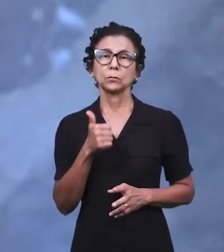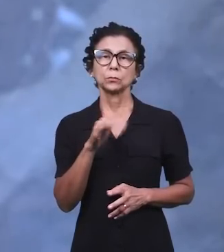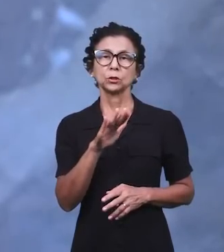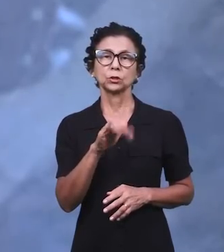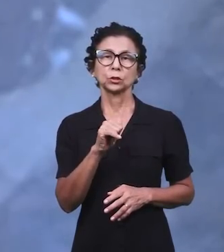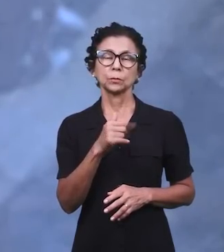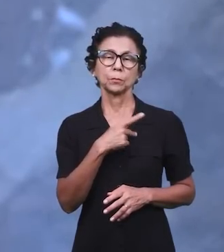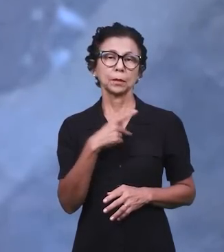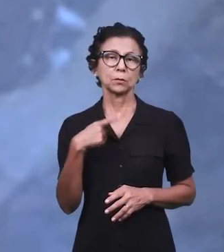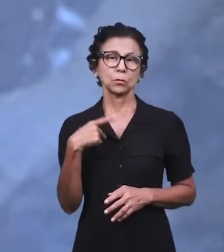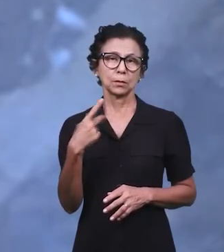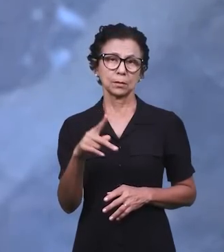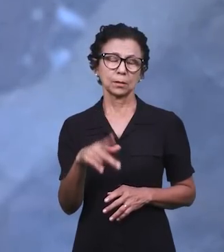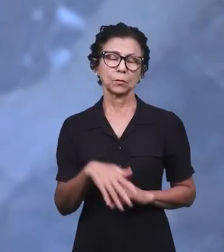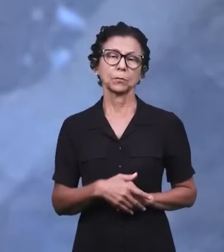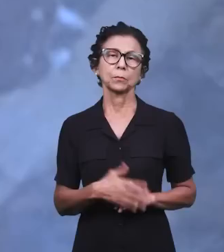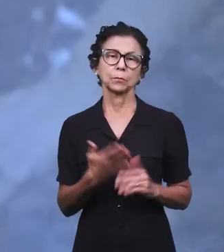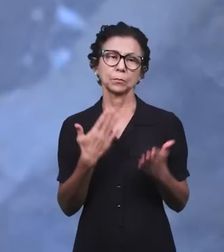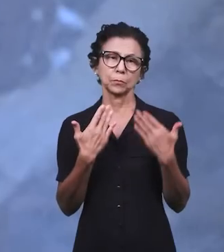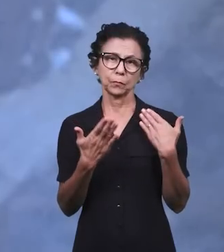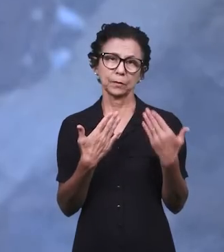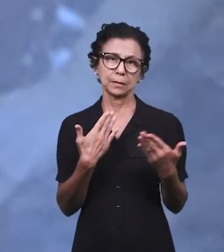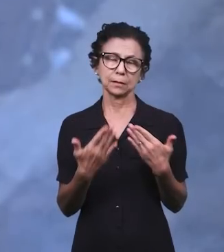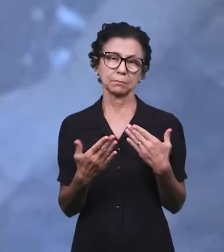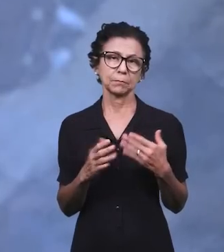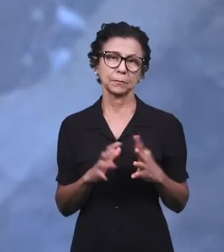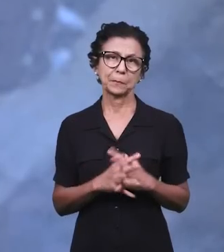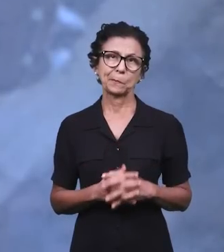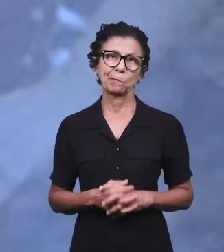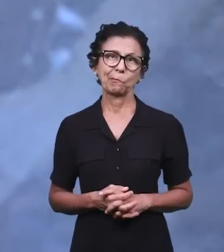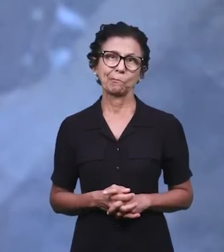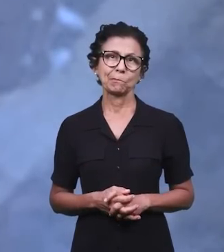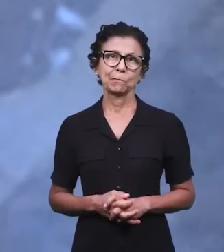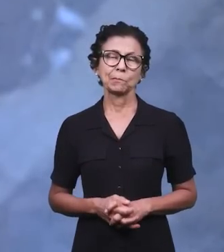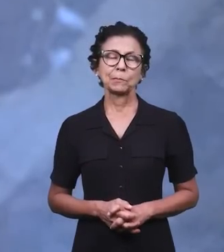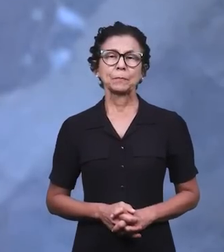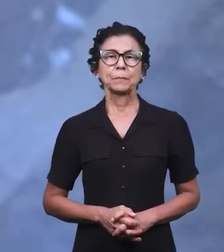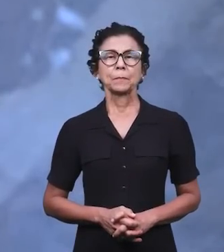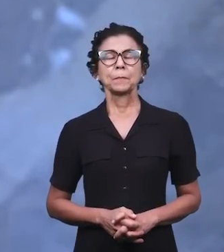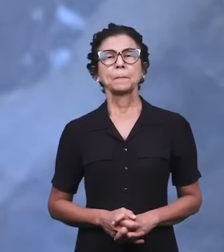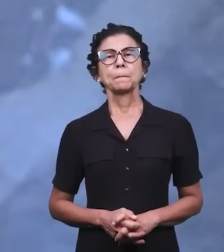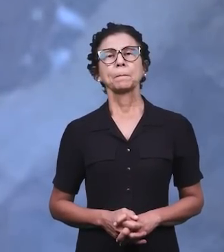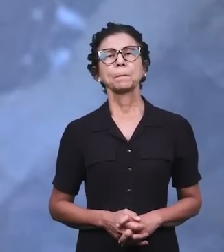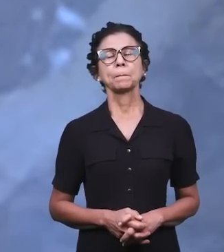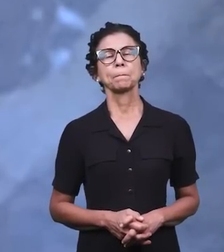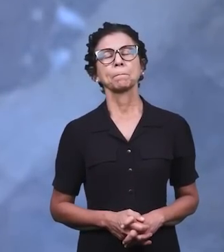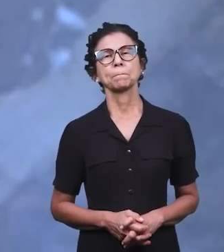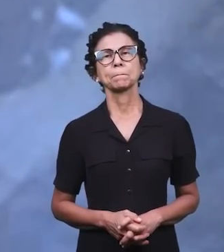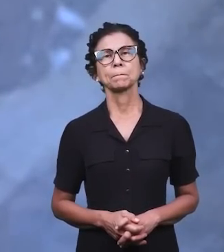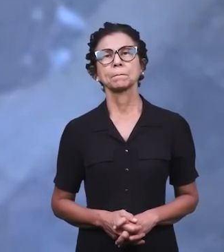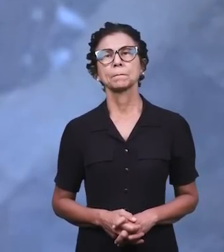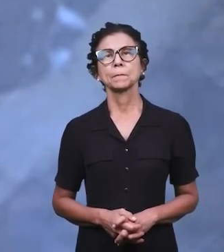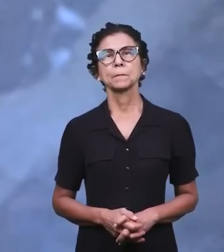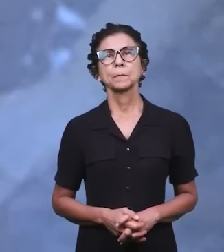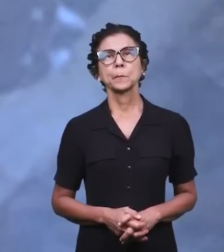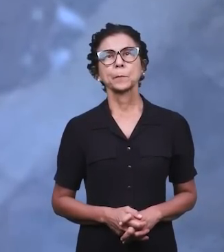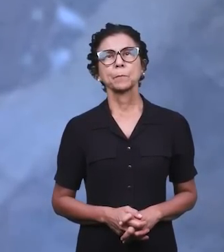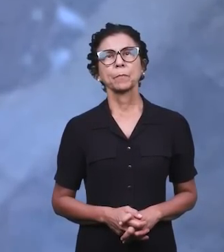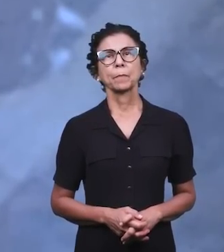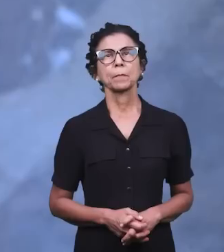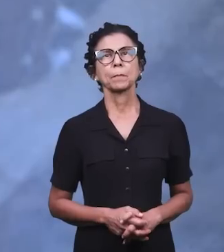especificamente em alguma situação que você precise, inclusive em relação ao jejum. Muito bem, a gente sempre tem